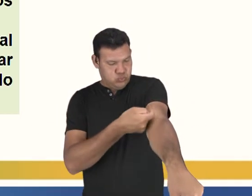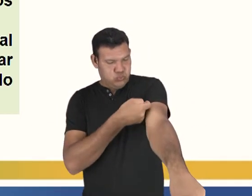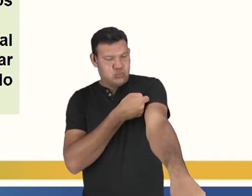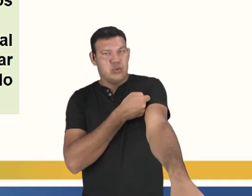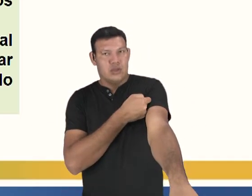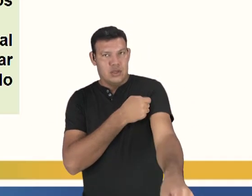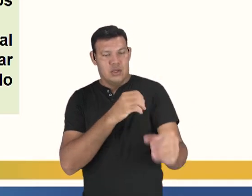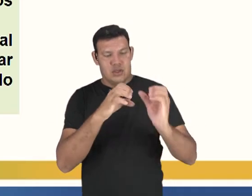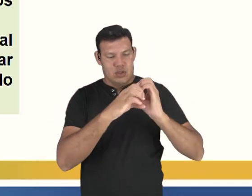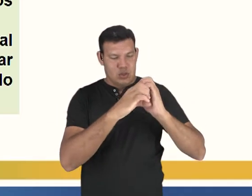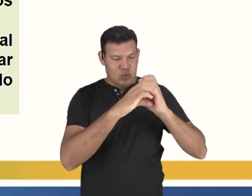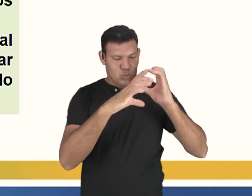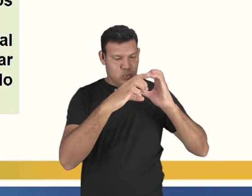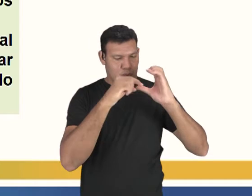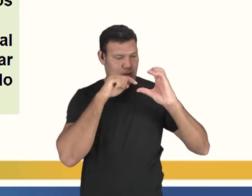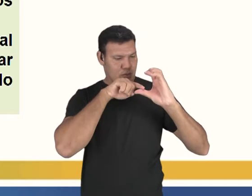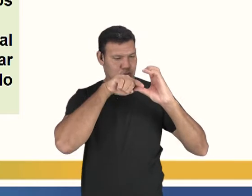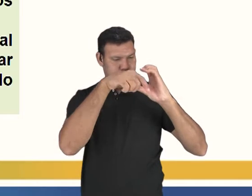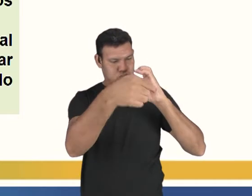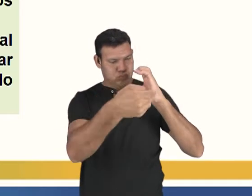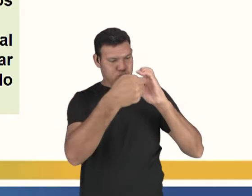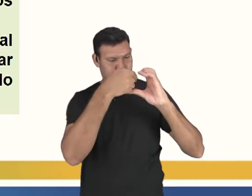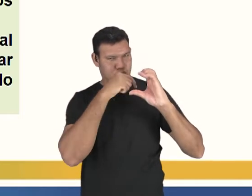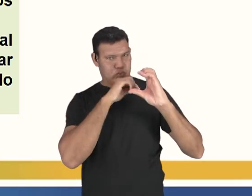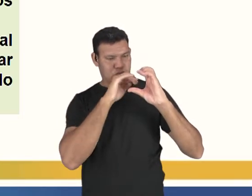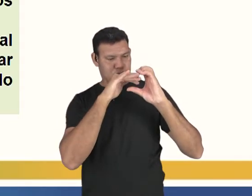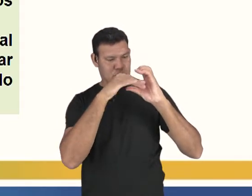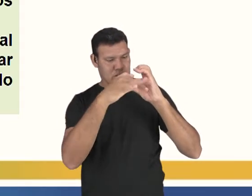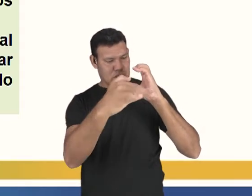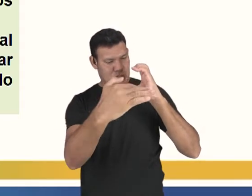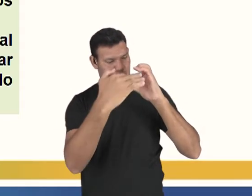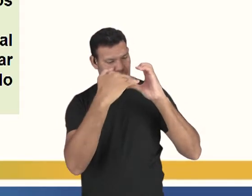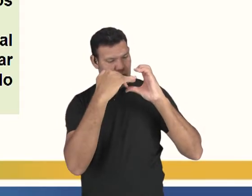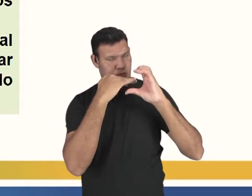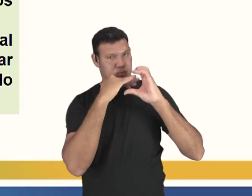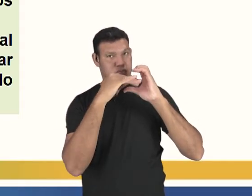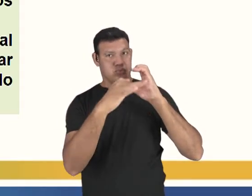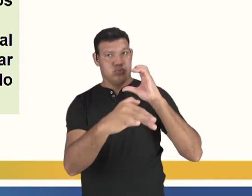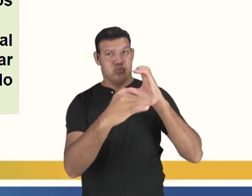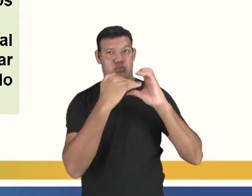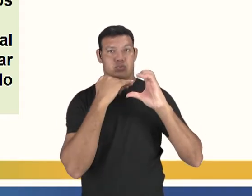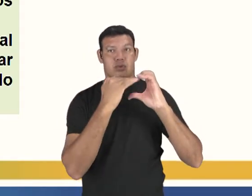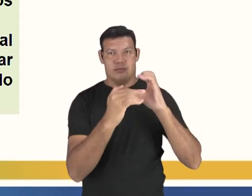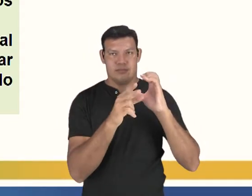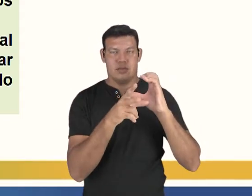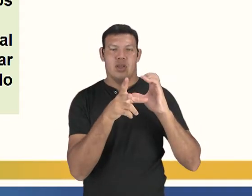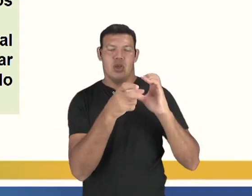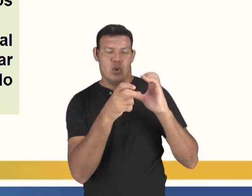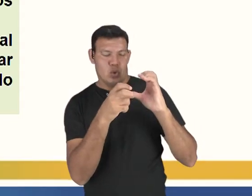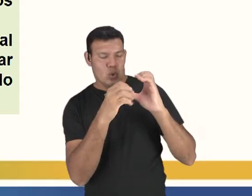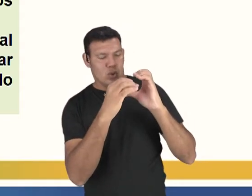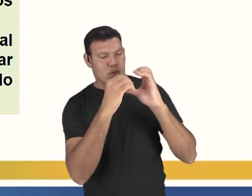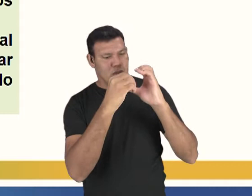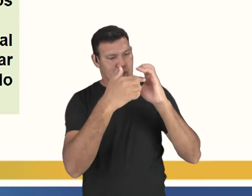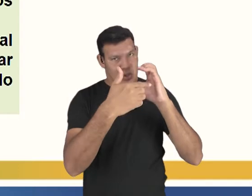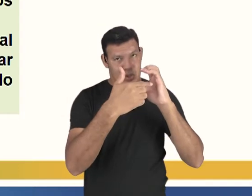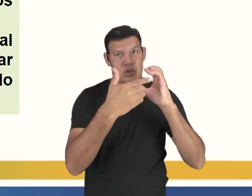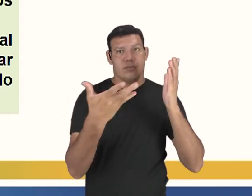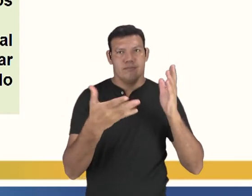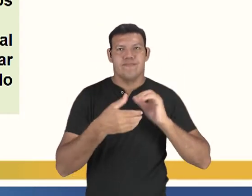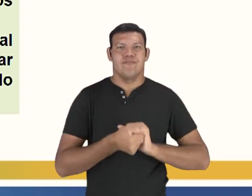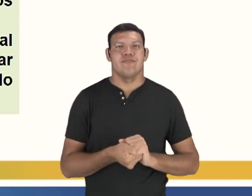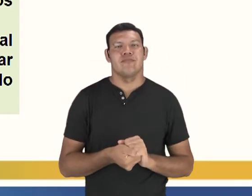vaso sanguíneo corre o sangue, né, que é o líquido em que estão ali imersos os nutrientes, oxigênio e hormônios,